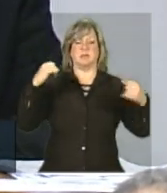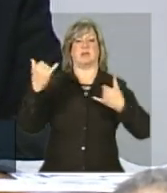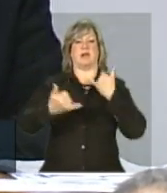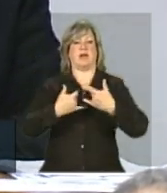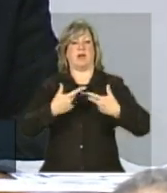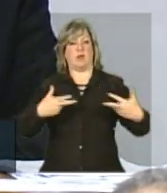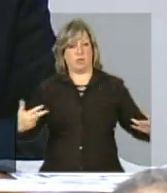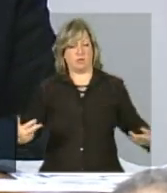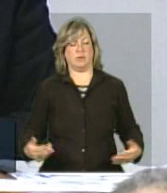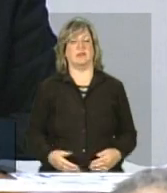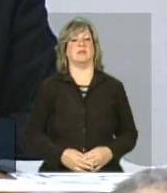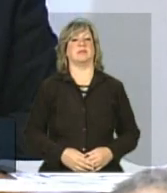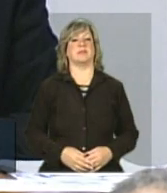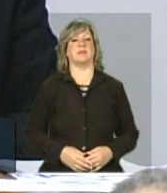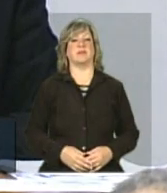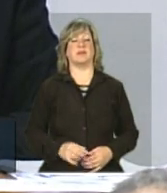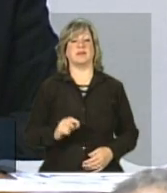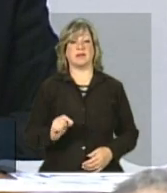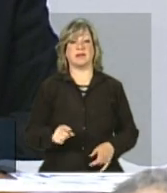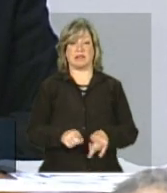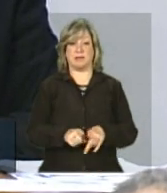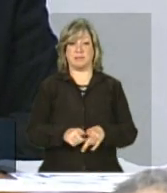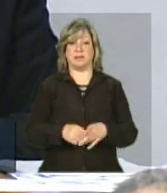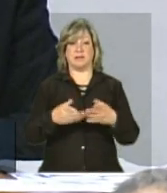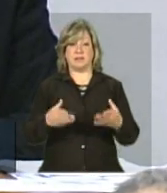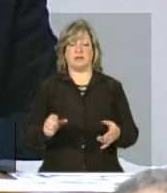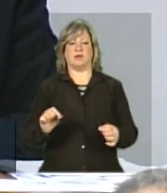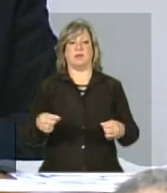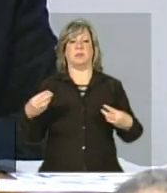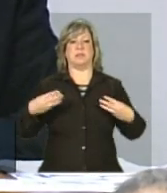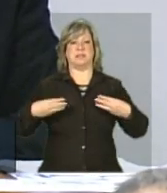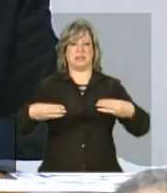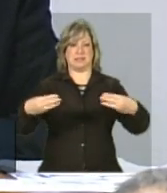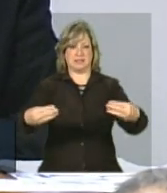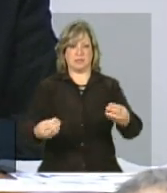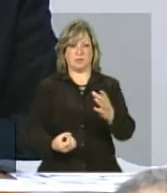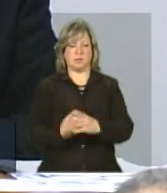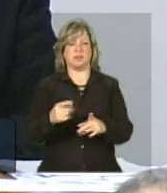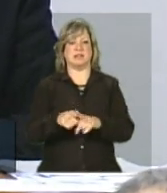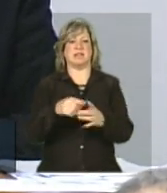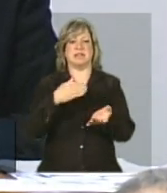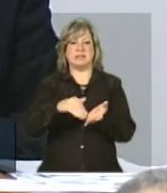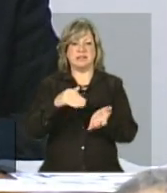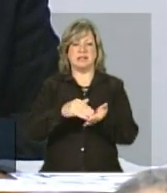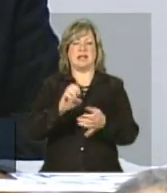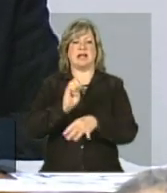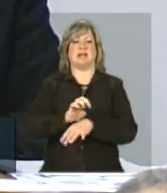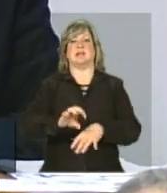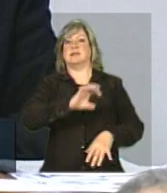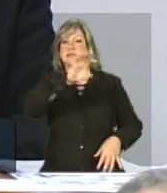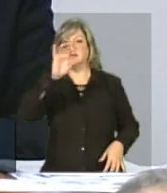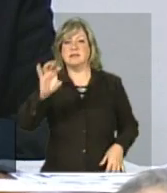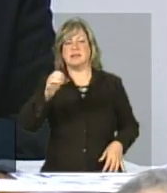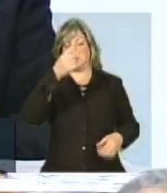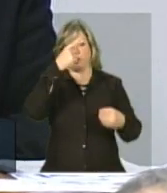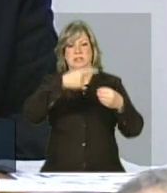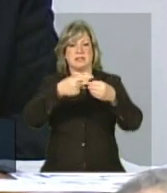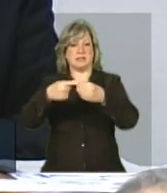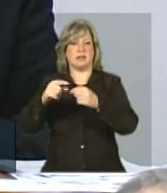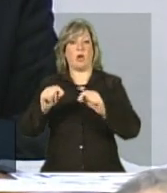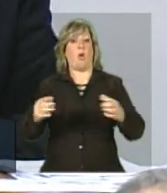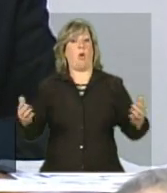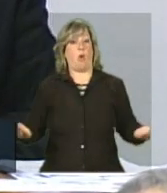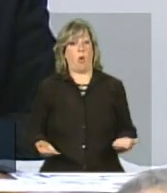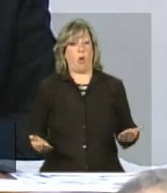e recreação. De saída, a criação do Ministério estimulou a criação de secretarias estaduais, municipais, e hoje